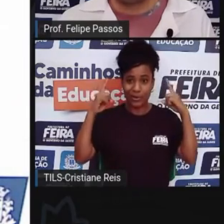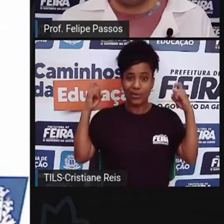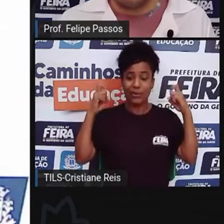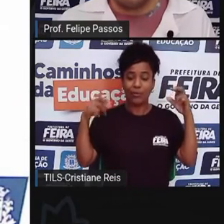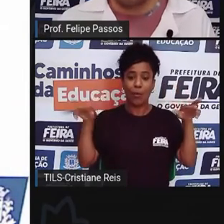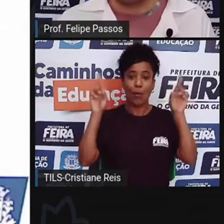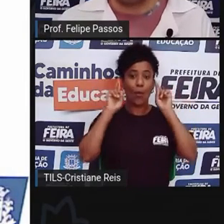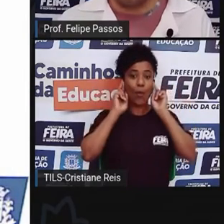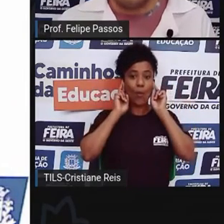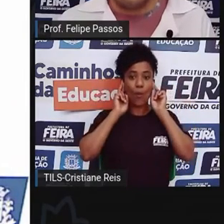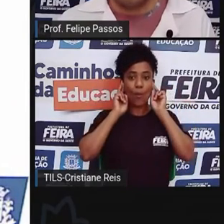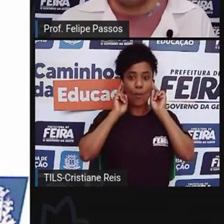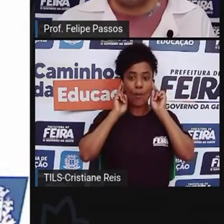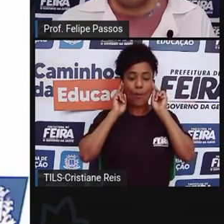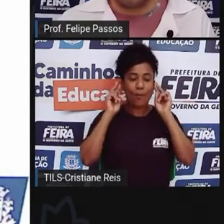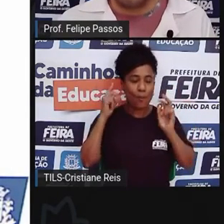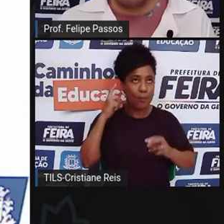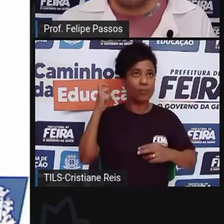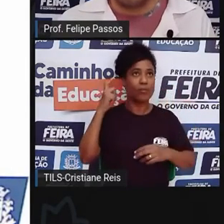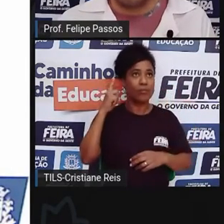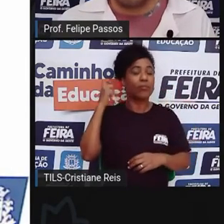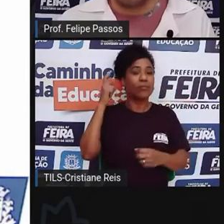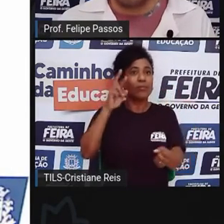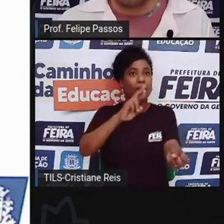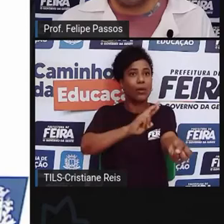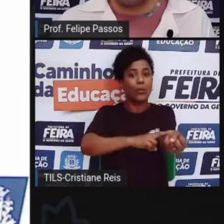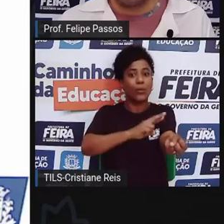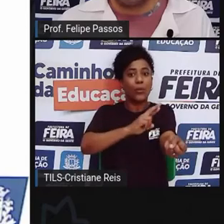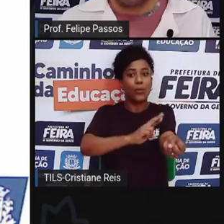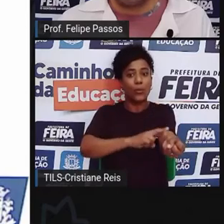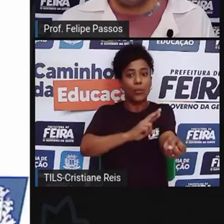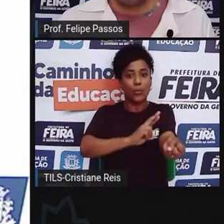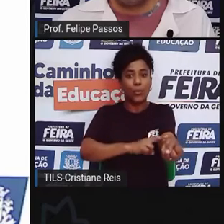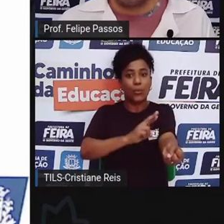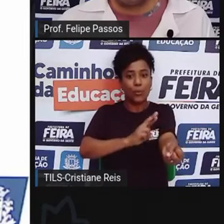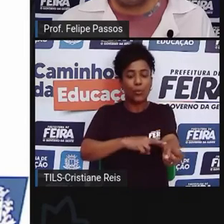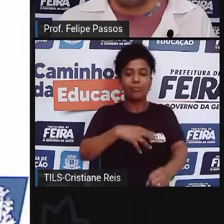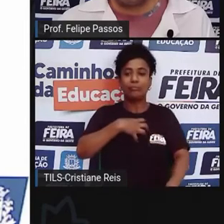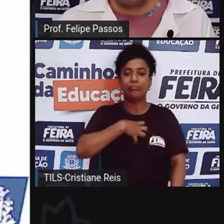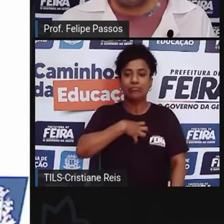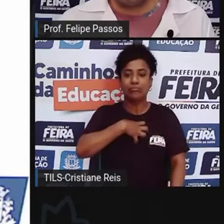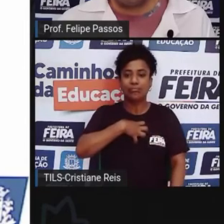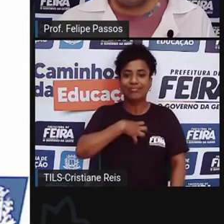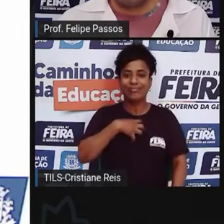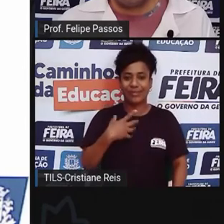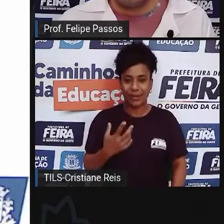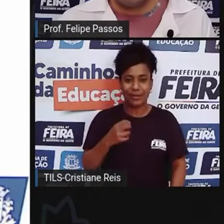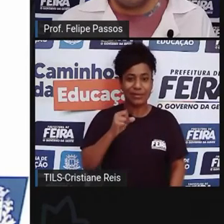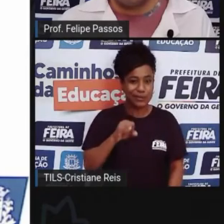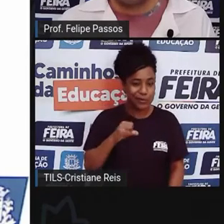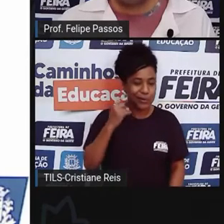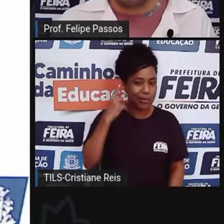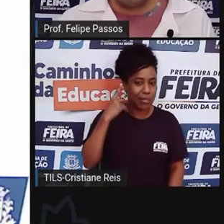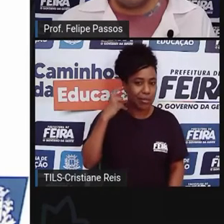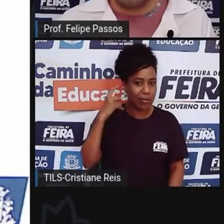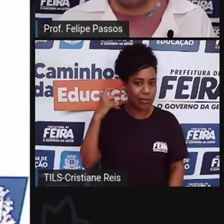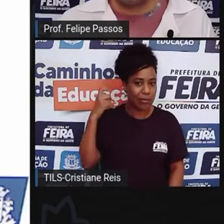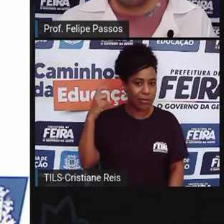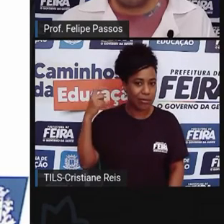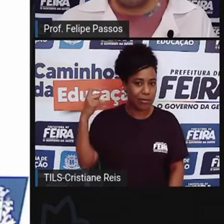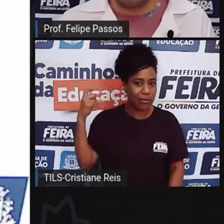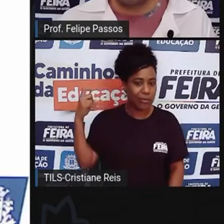surdez, ele percebe, porque o som é vibração. Se fosse um som agudo, ele não iria perceber. É como a gente